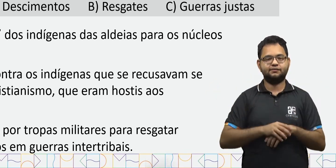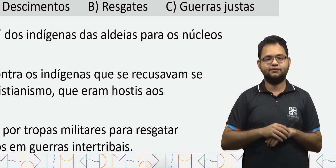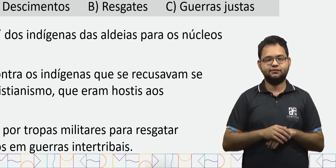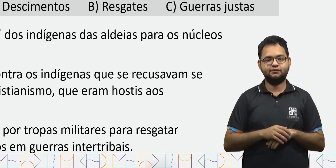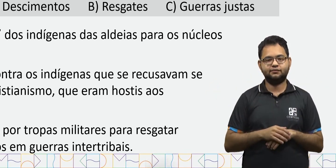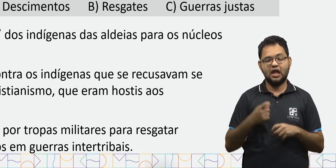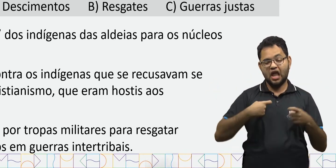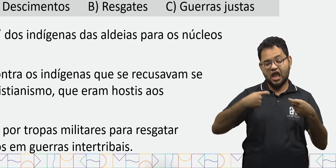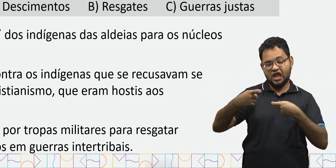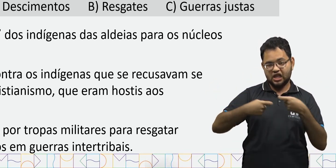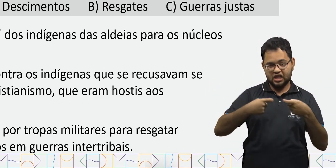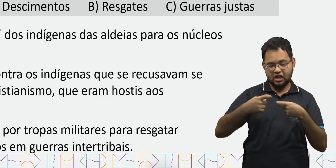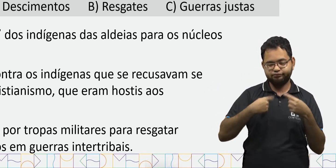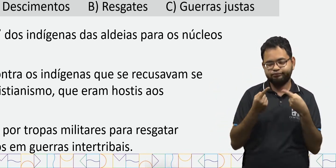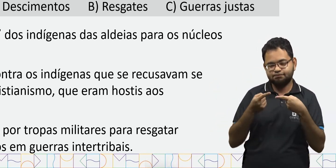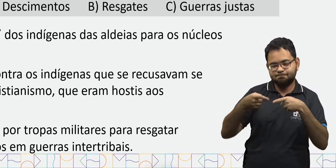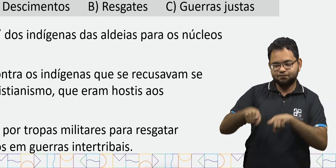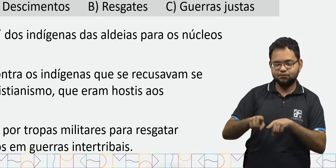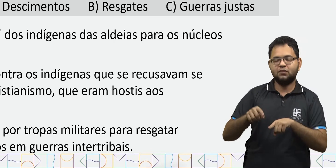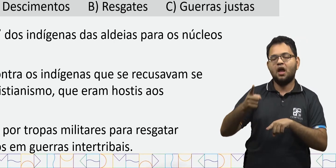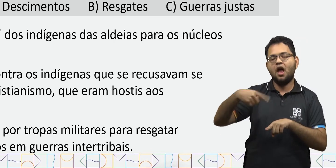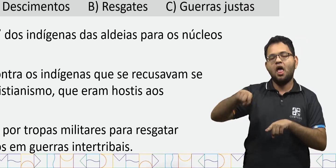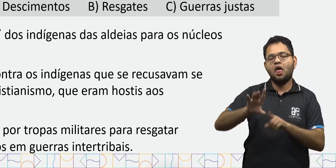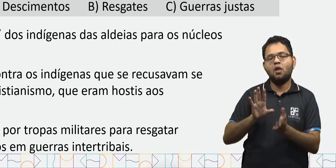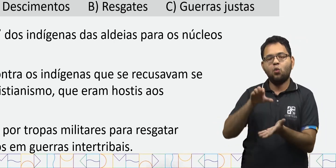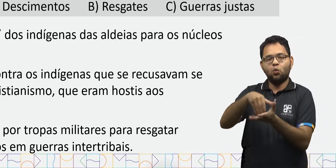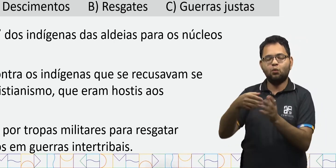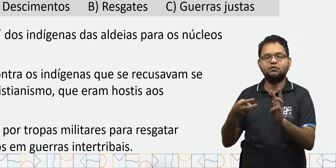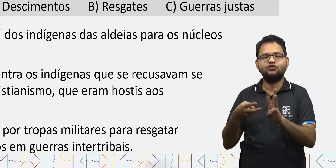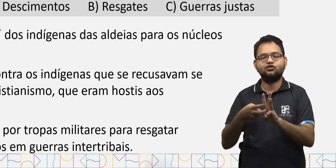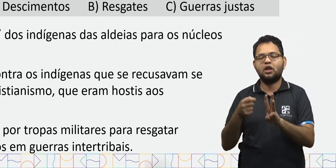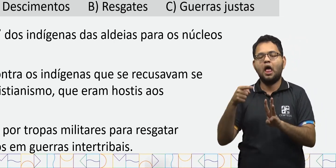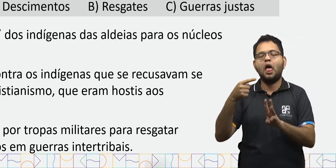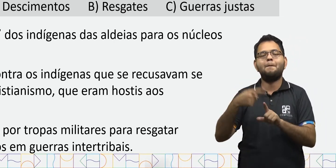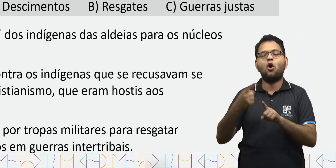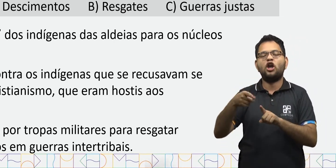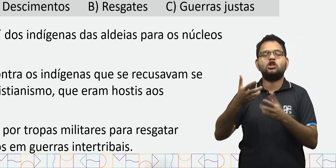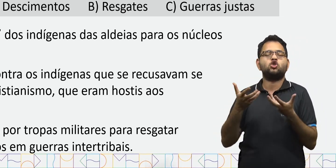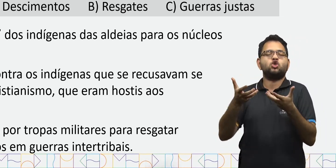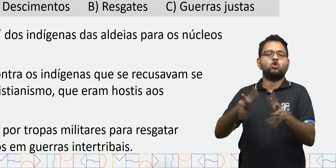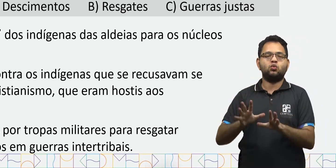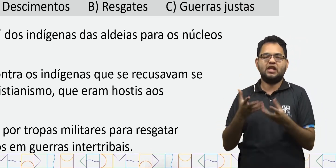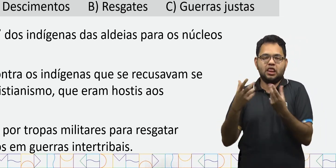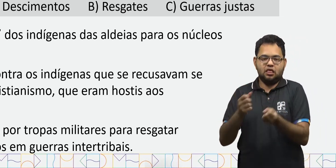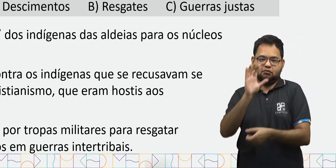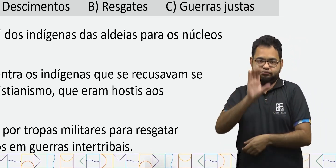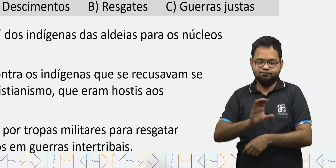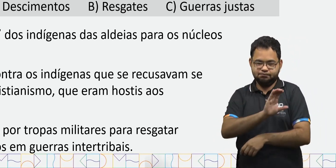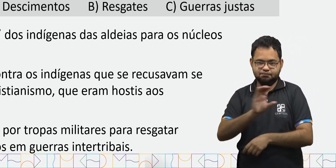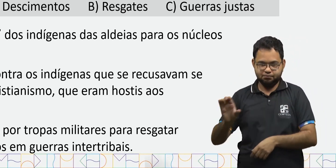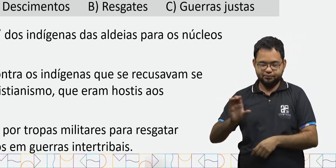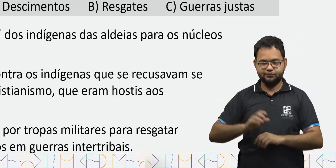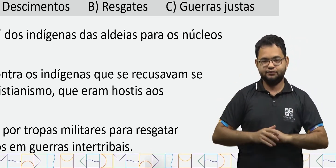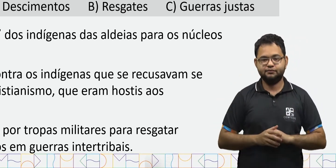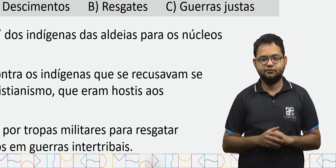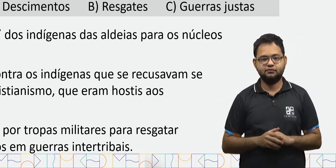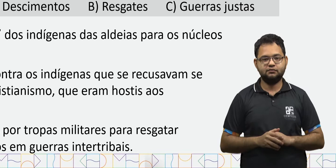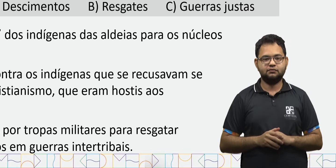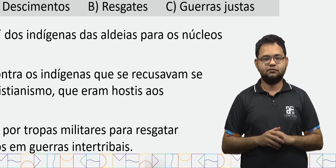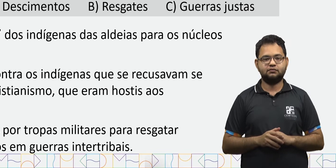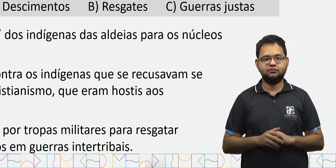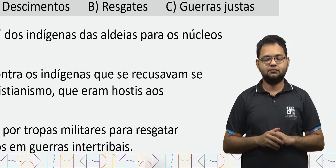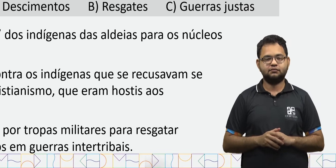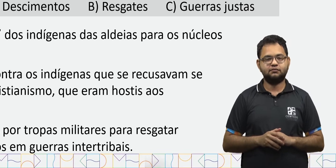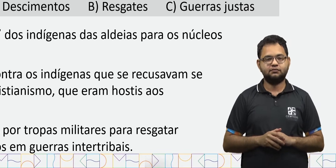Muito bem. Vamos lá, a próxima descrição. Guerras contra os indígenas, que se recusavam se converter ao cristianismo e que